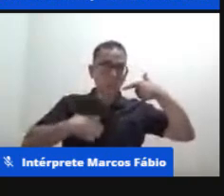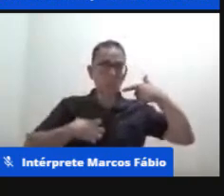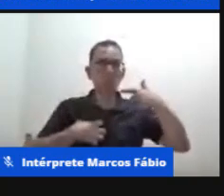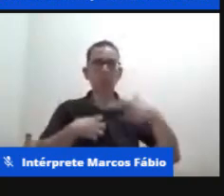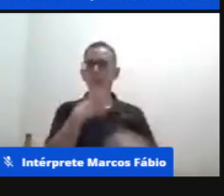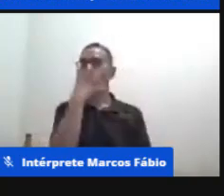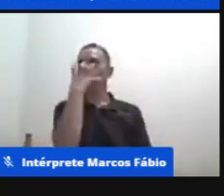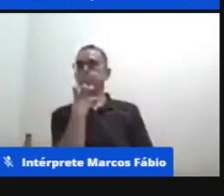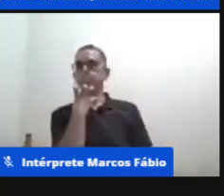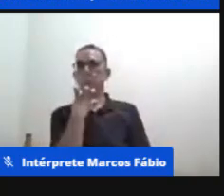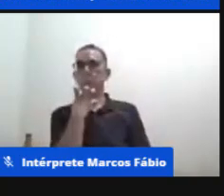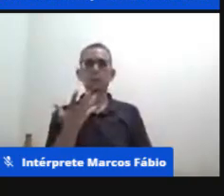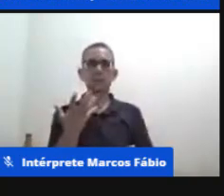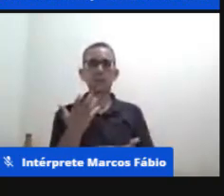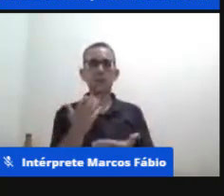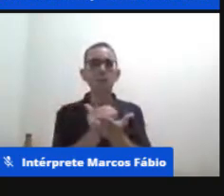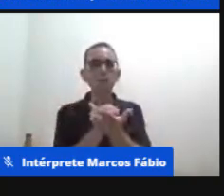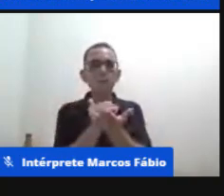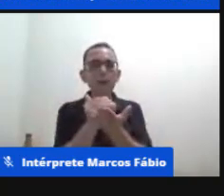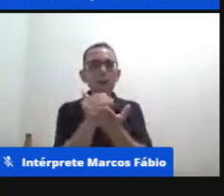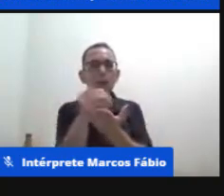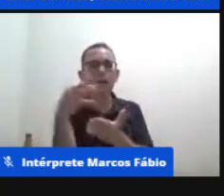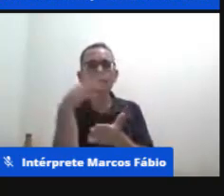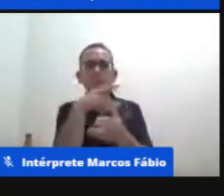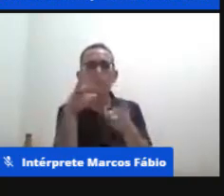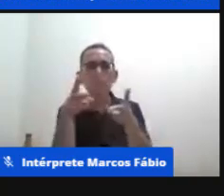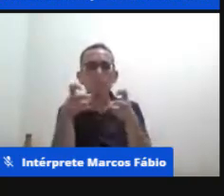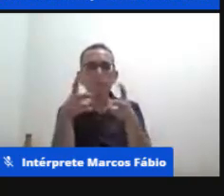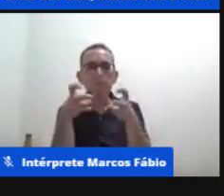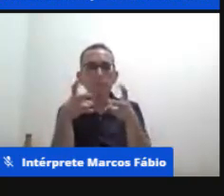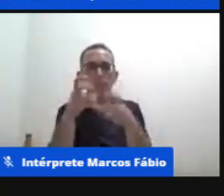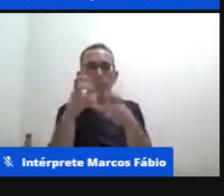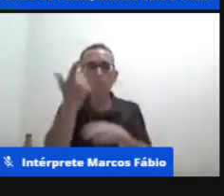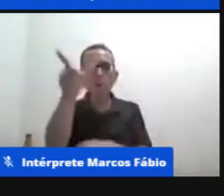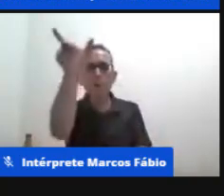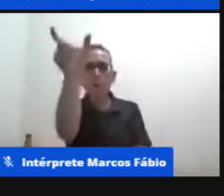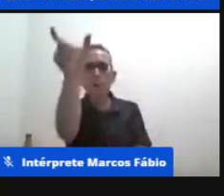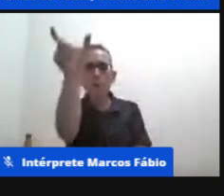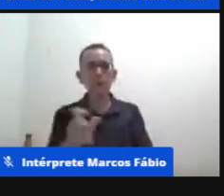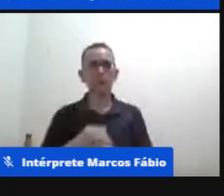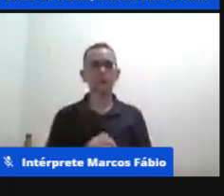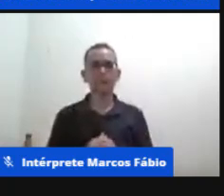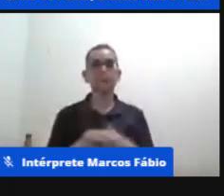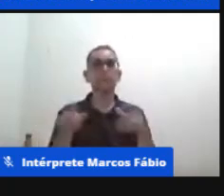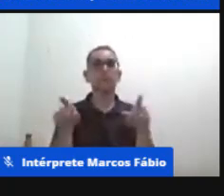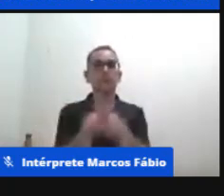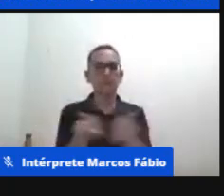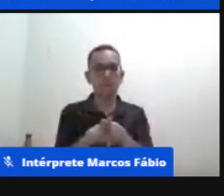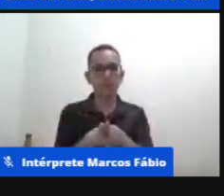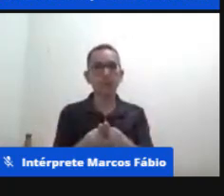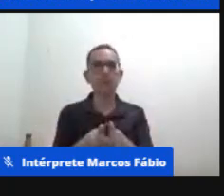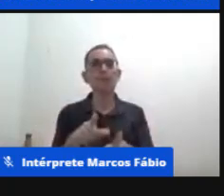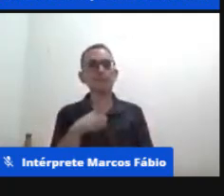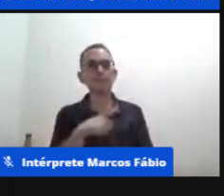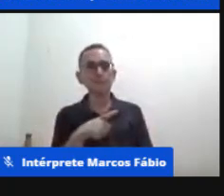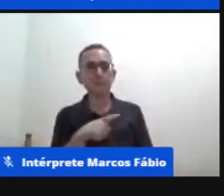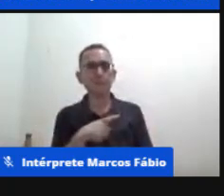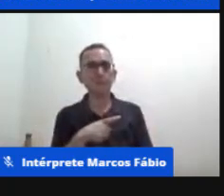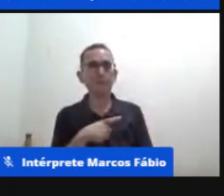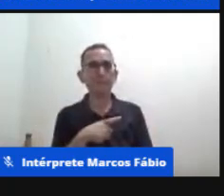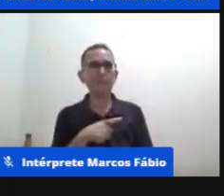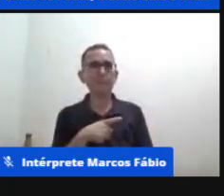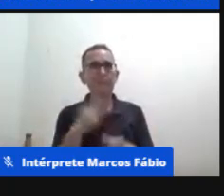emburrado. Então, ela começa a perceber o outro, né? Também tem a